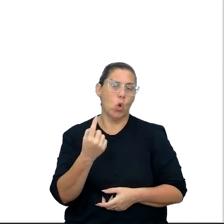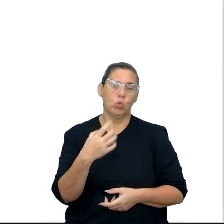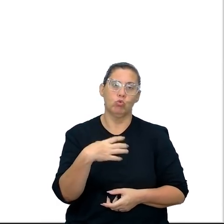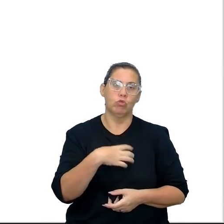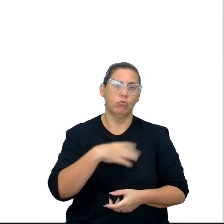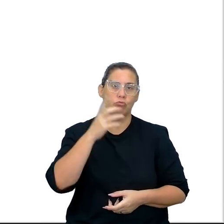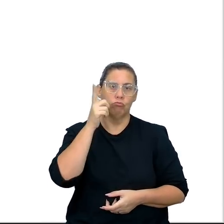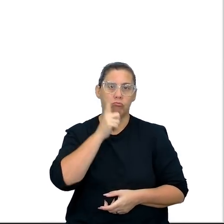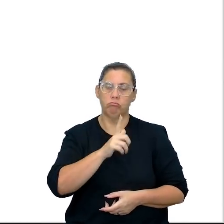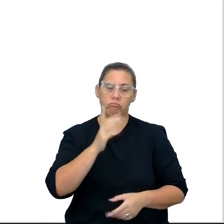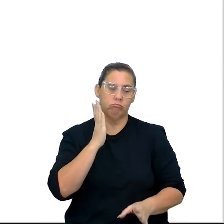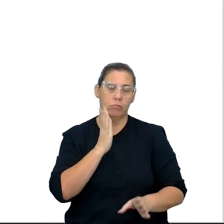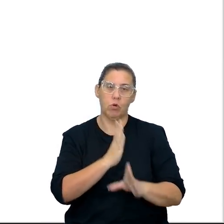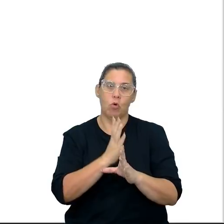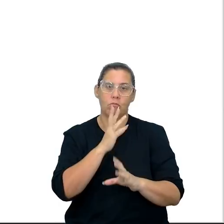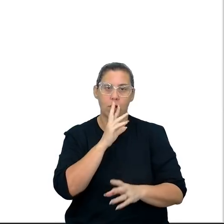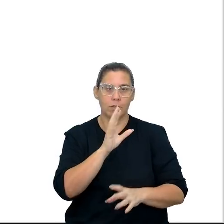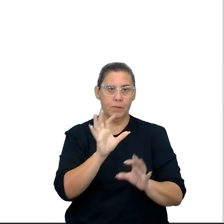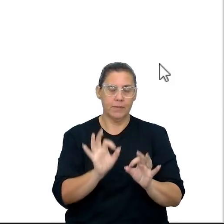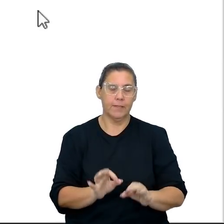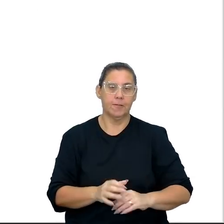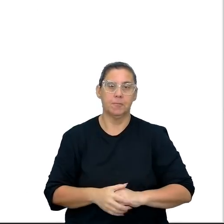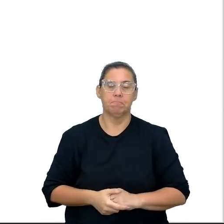se chegar a uma resposta.